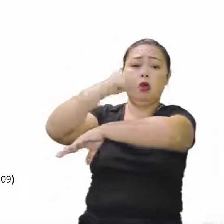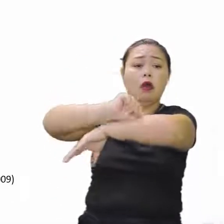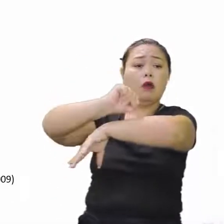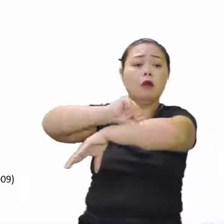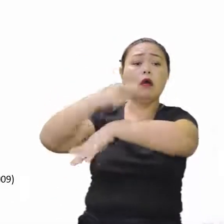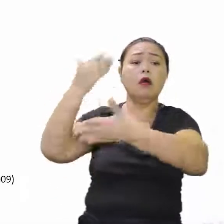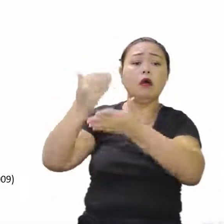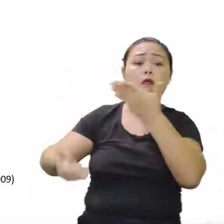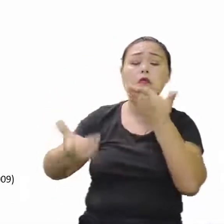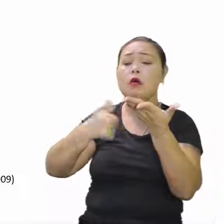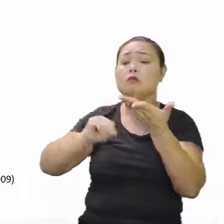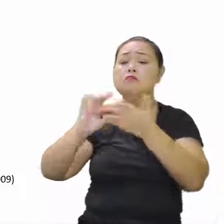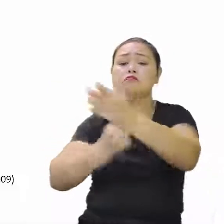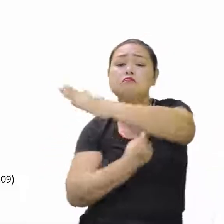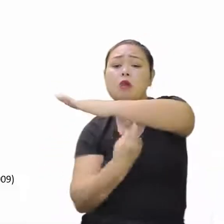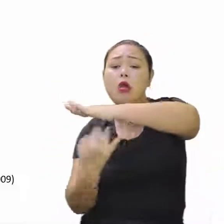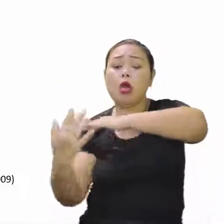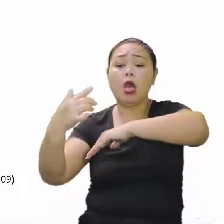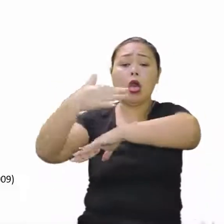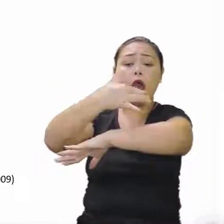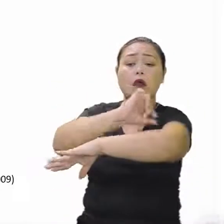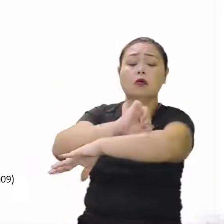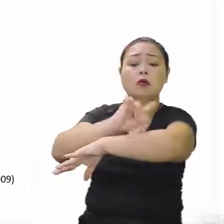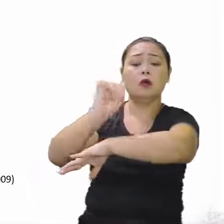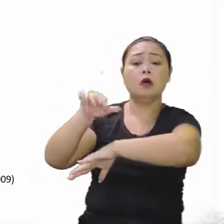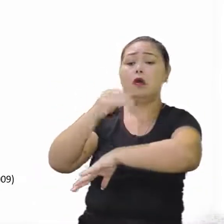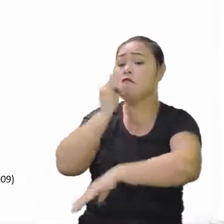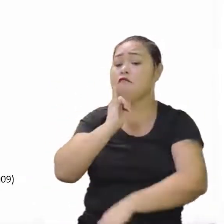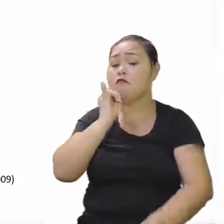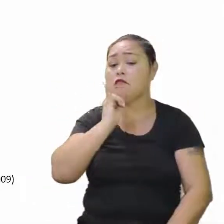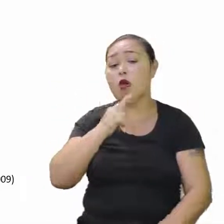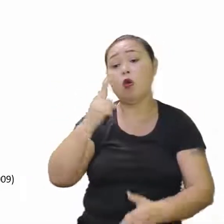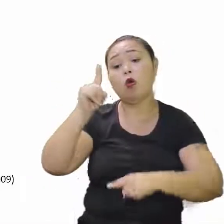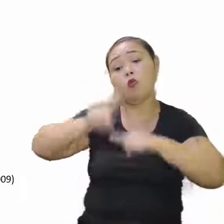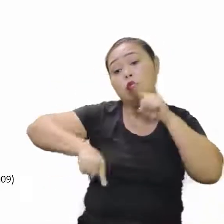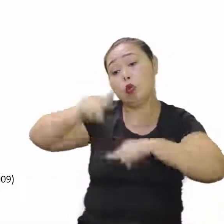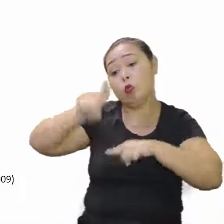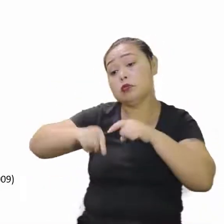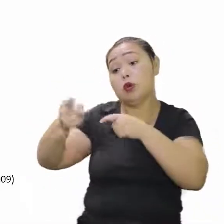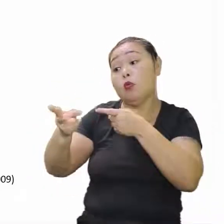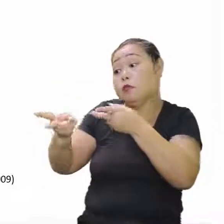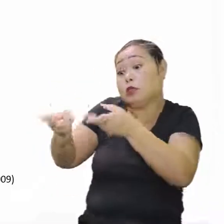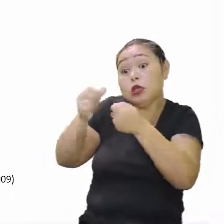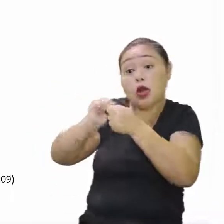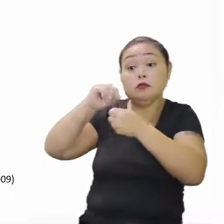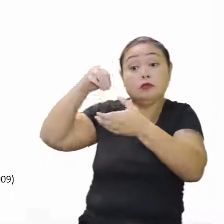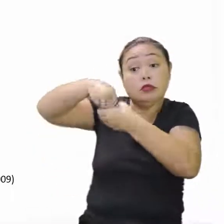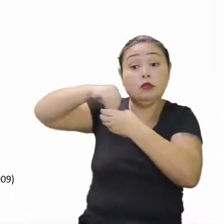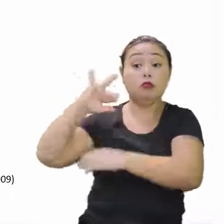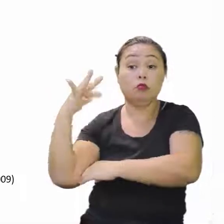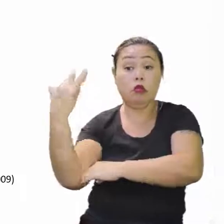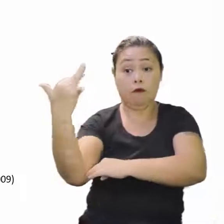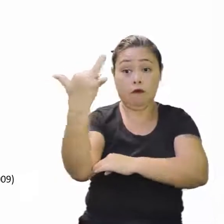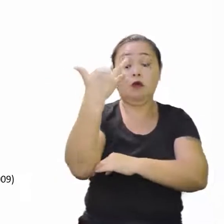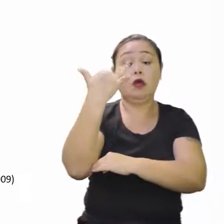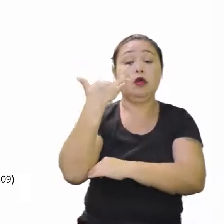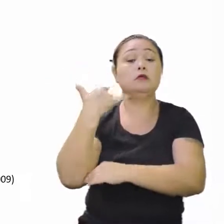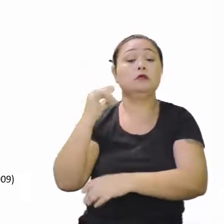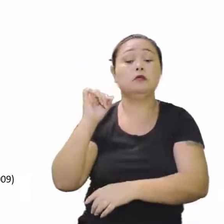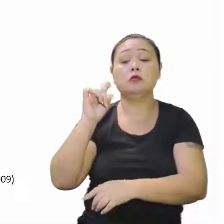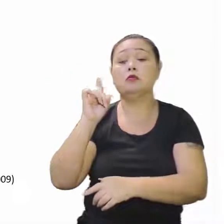perda dos serviços ambientais, como por exemplo, os produtos que são tirados da floresta, como o exemplo,